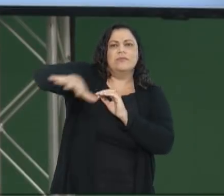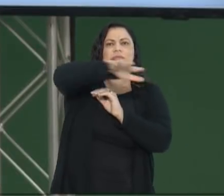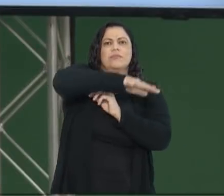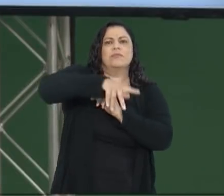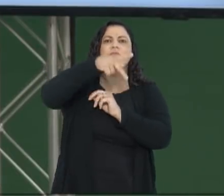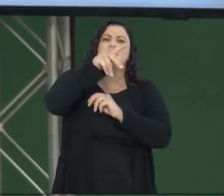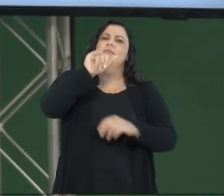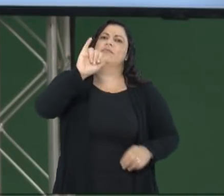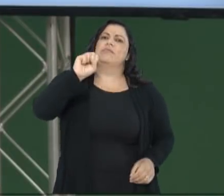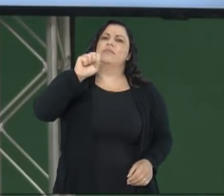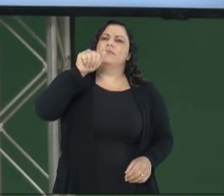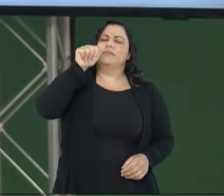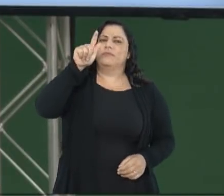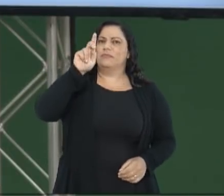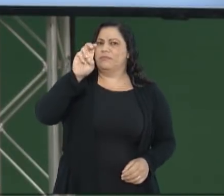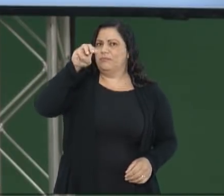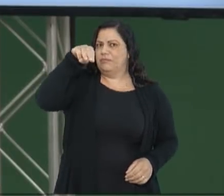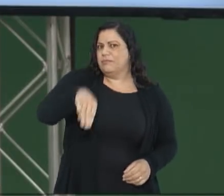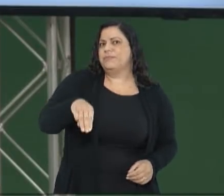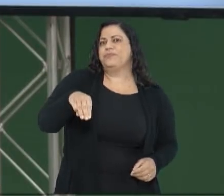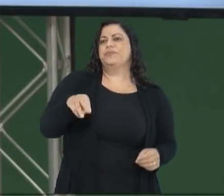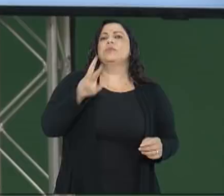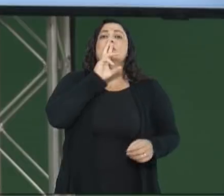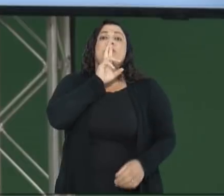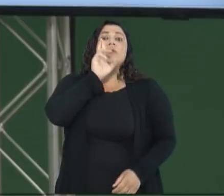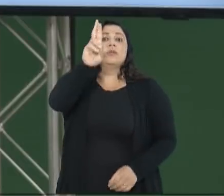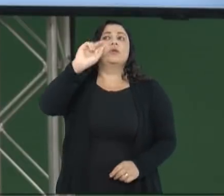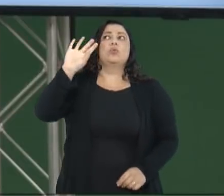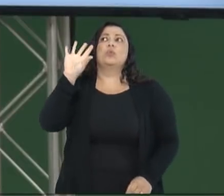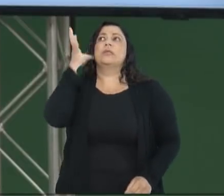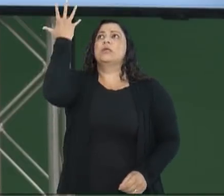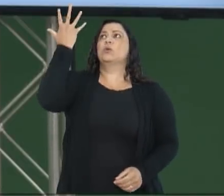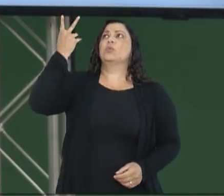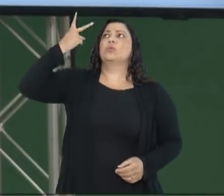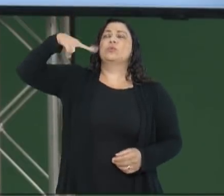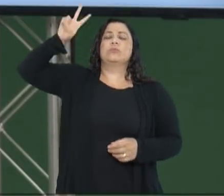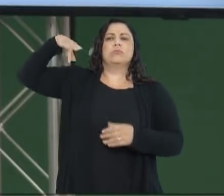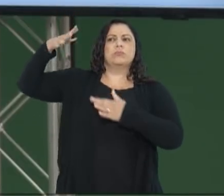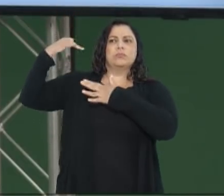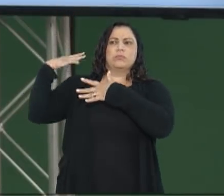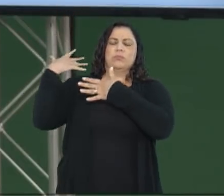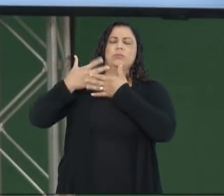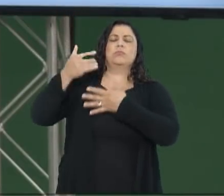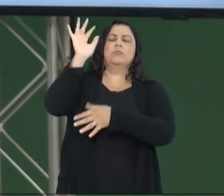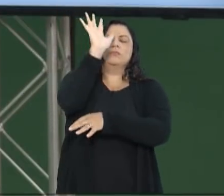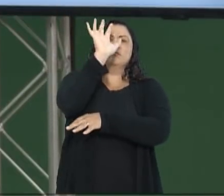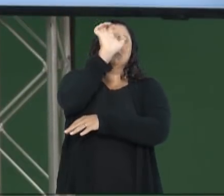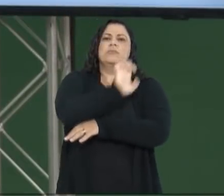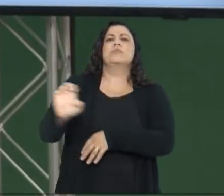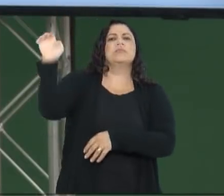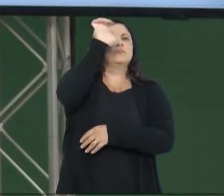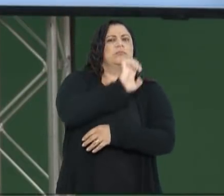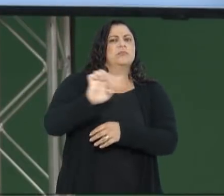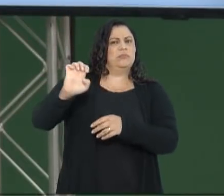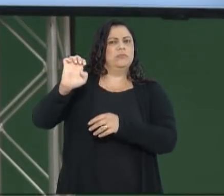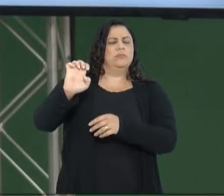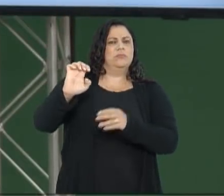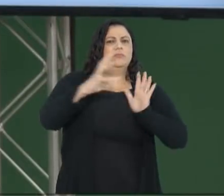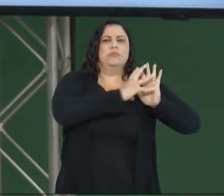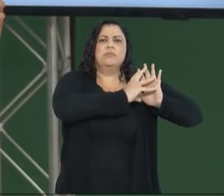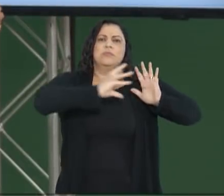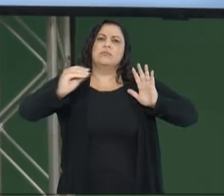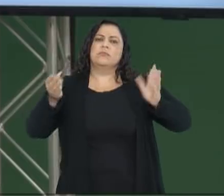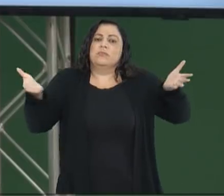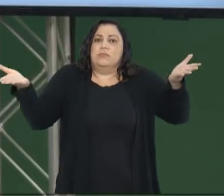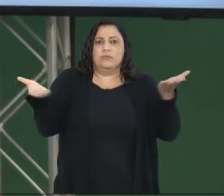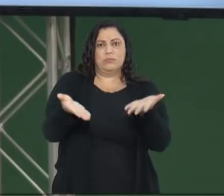resultado do que aconteceu historicamente na Europa se reflete no espaço geográfico atual. Mesmo que